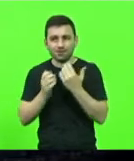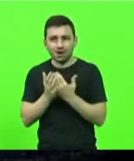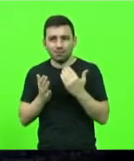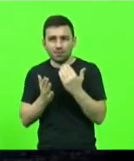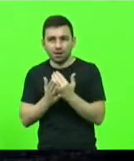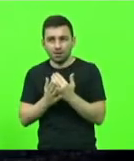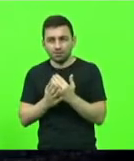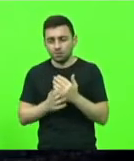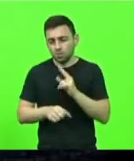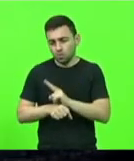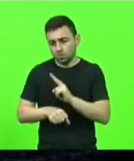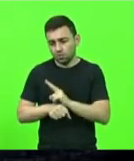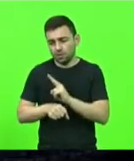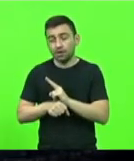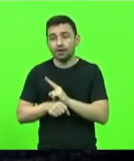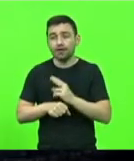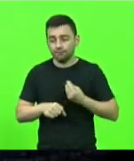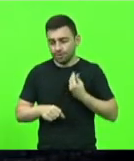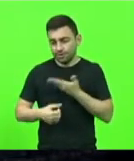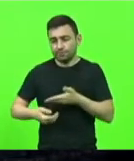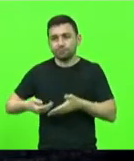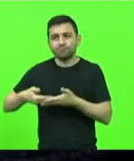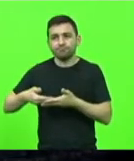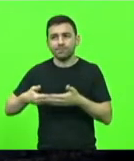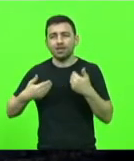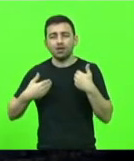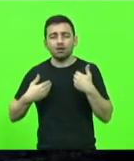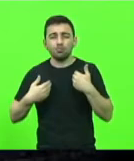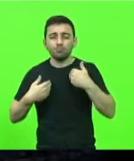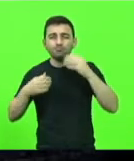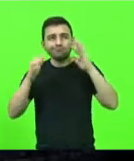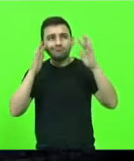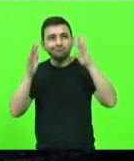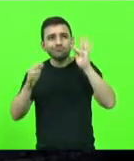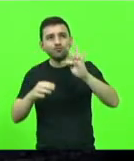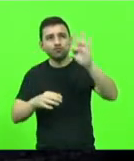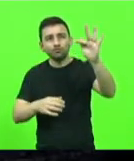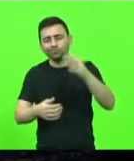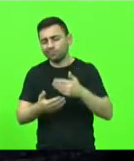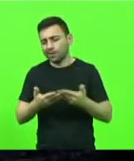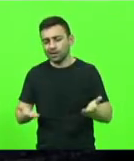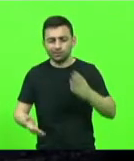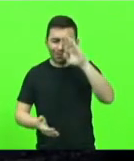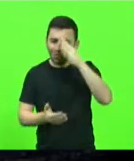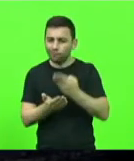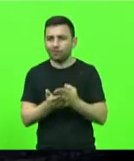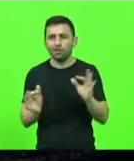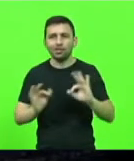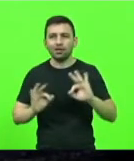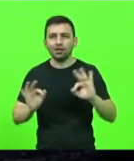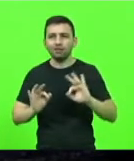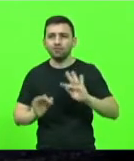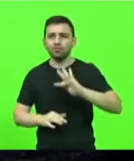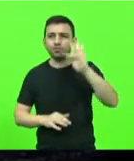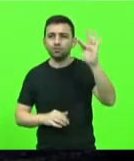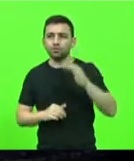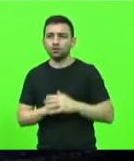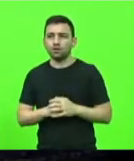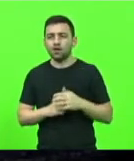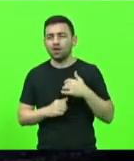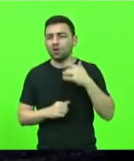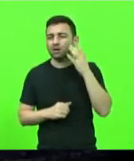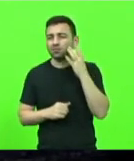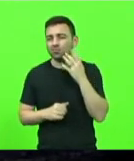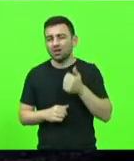outra vida tive um medo tão grande que eu perdi a esperança perdi a confiança eu achei melhor não